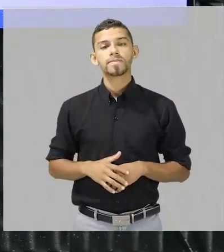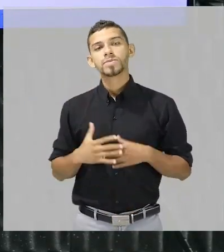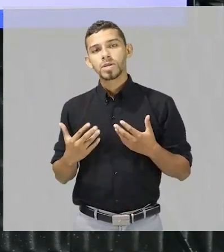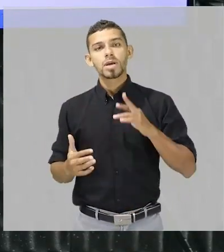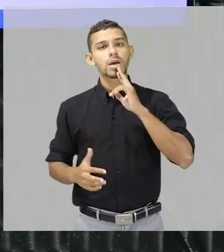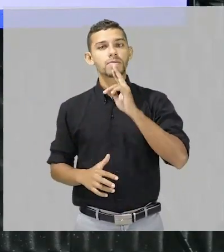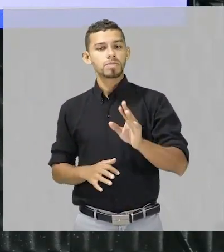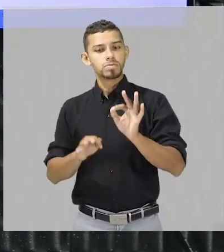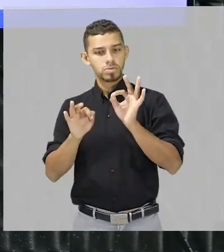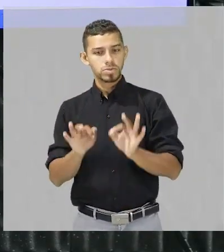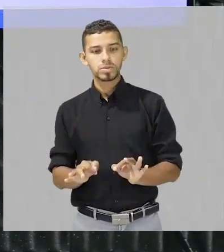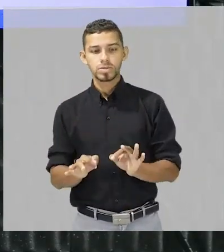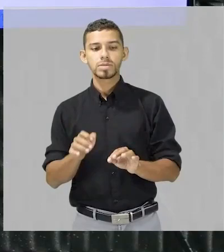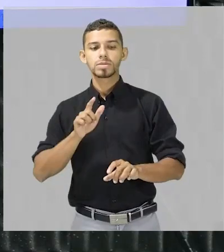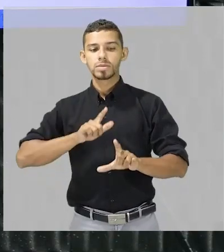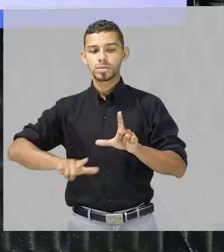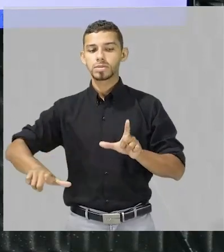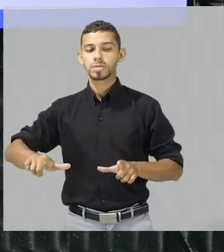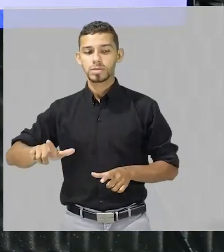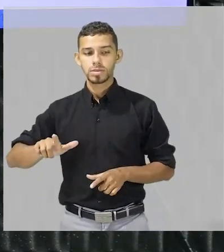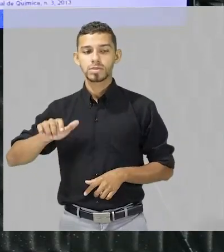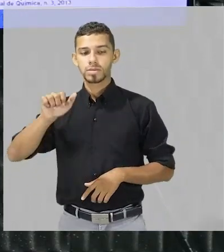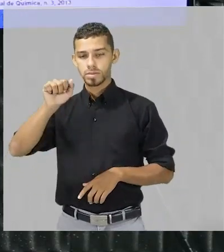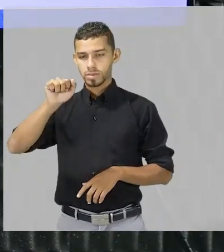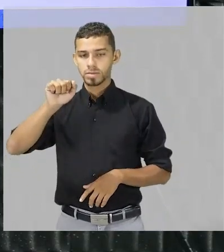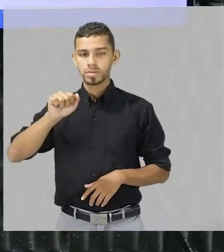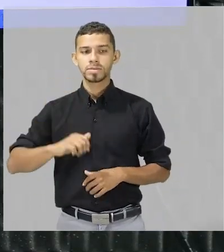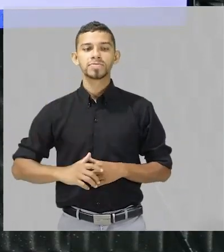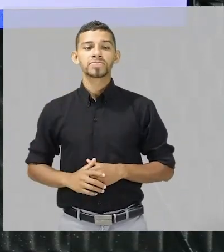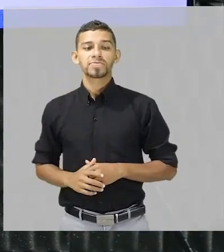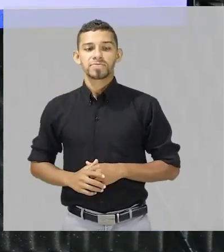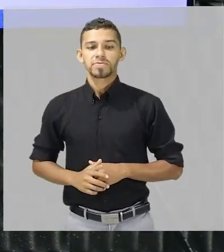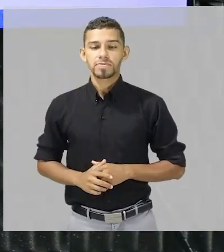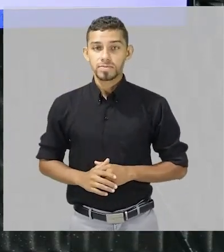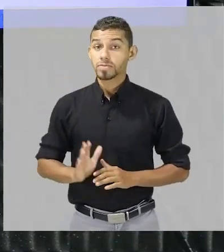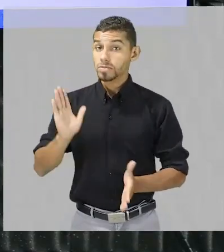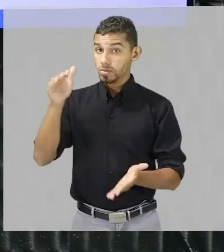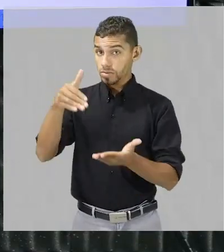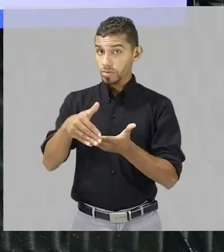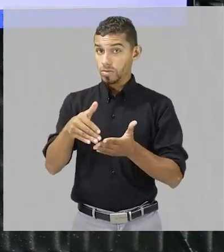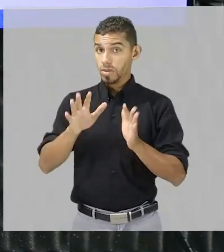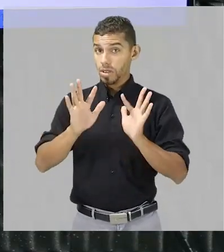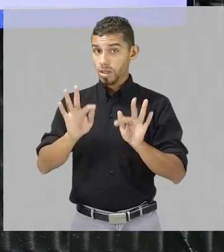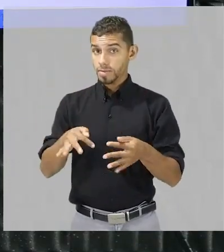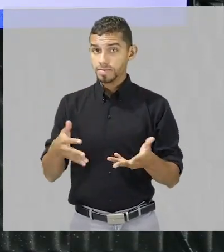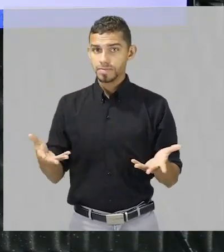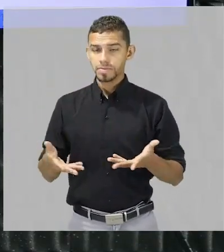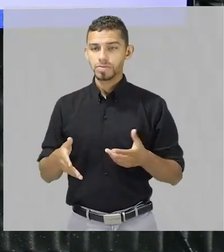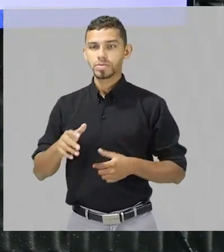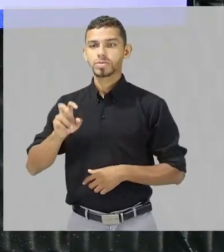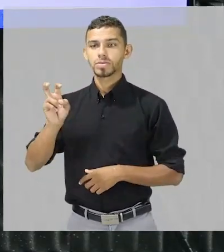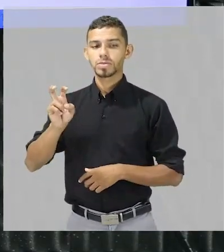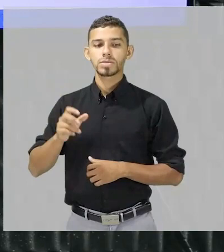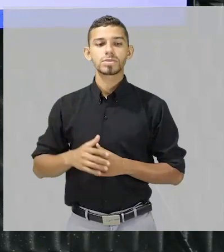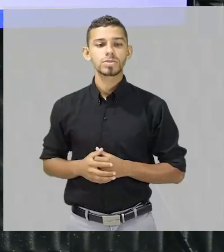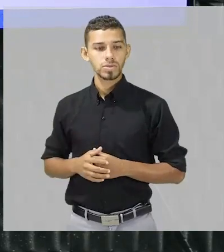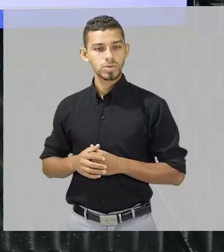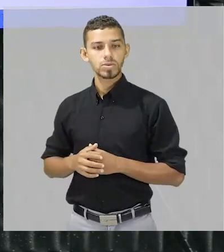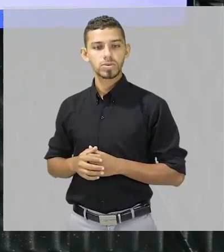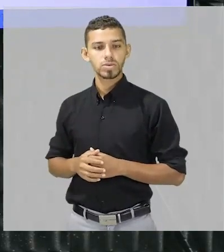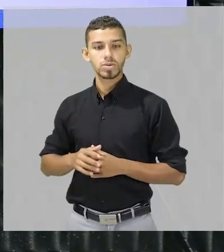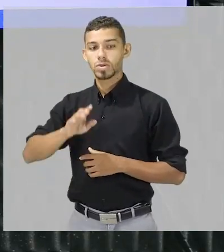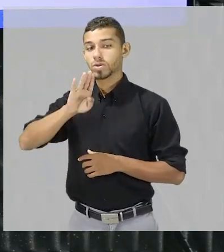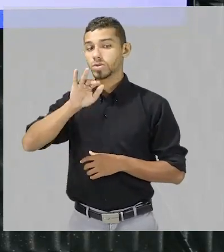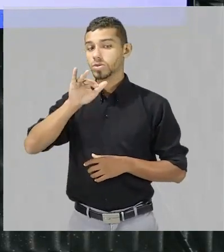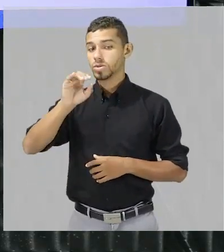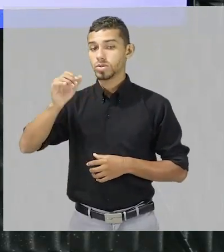vamos ter como alternativa correta a letra A. Turminha, para fechar, quinta questão. O